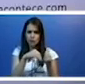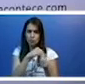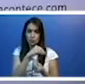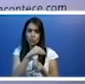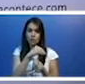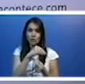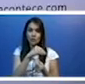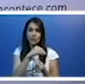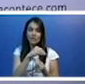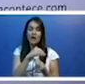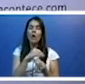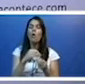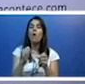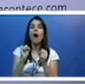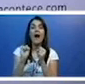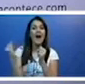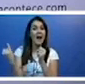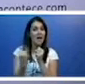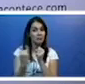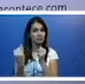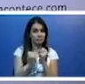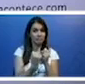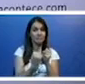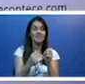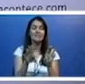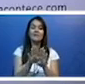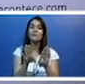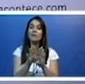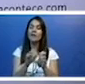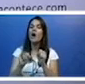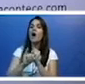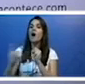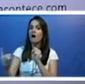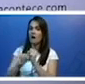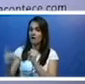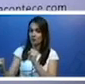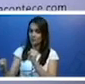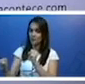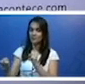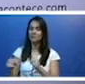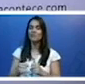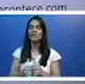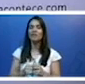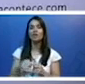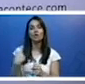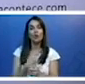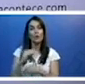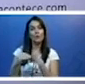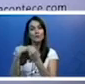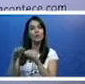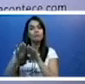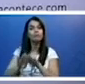separação do cátion, Na+, do ânion OH-, em um processo chamado de